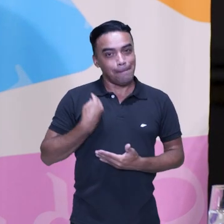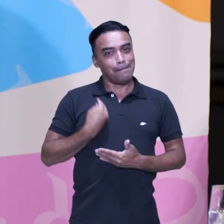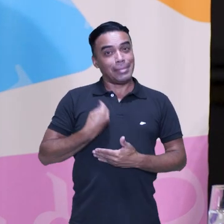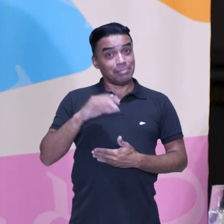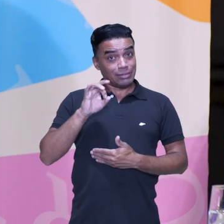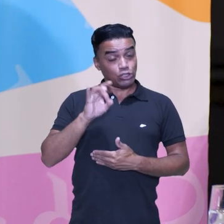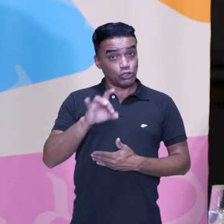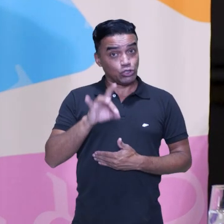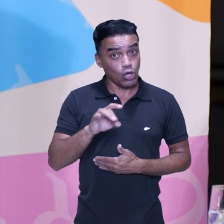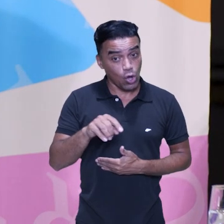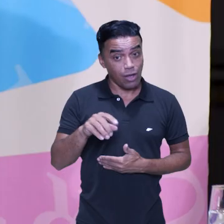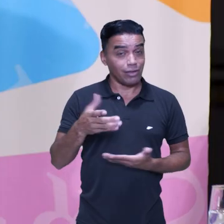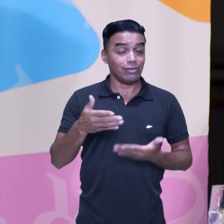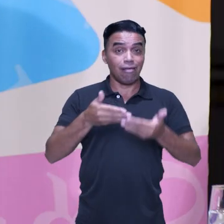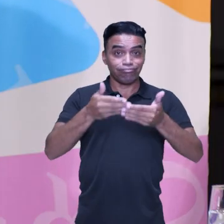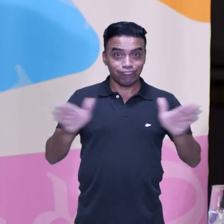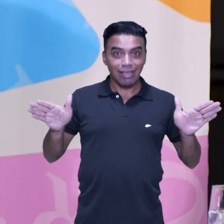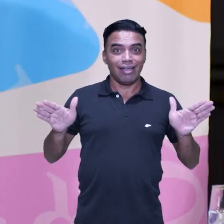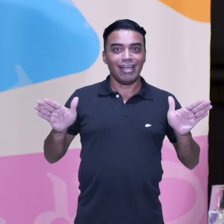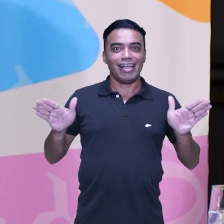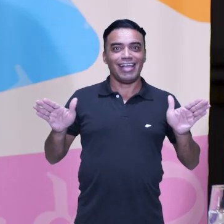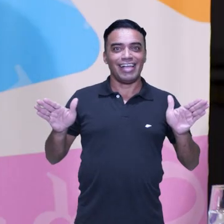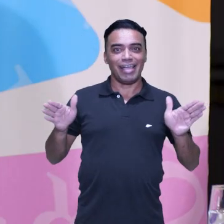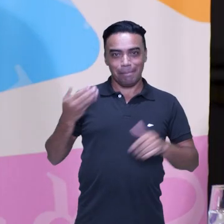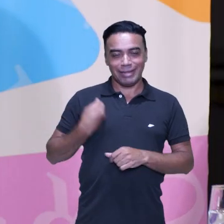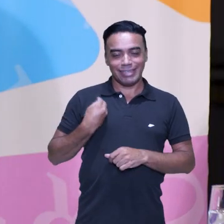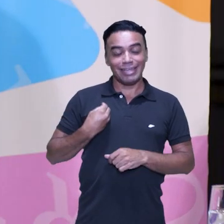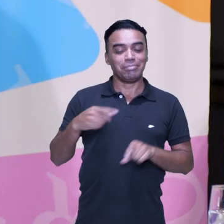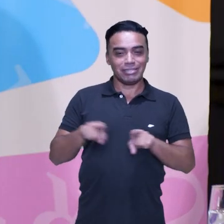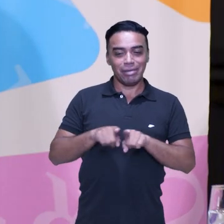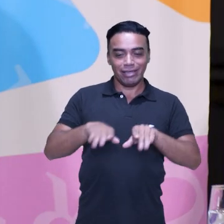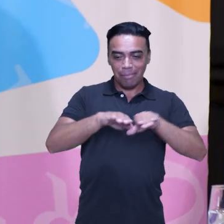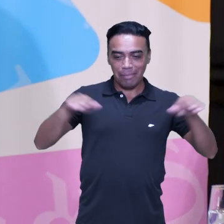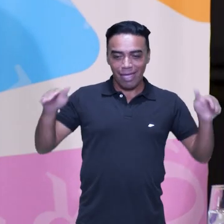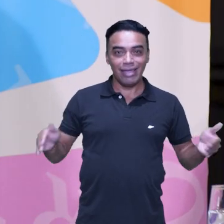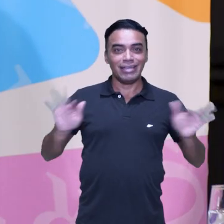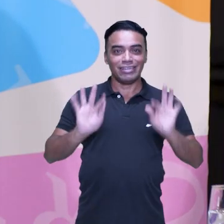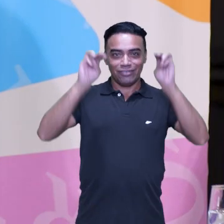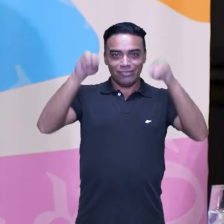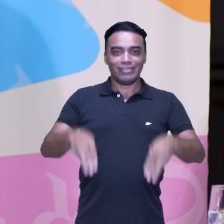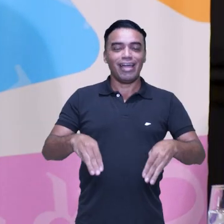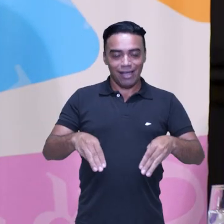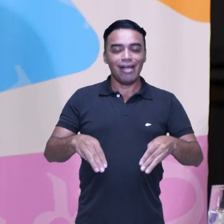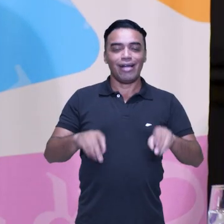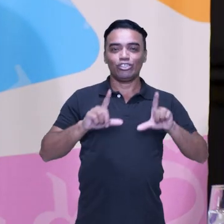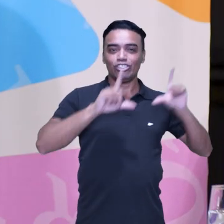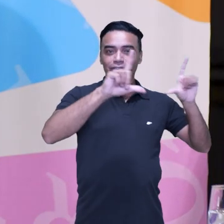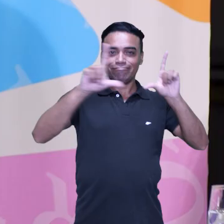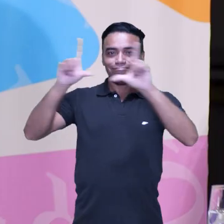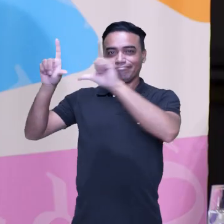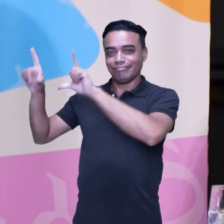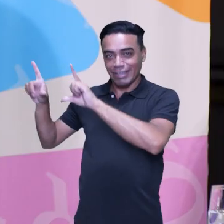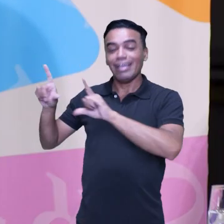só da inauguração, que eu estive presente, como também agora dessa mesa de encerramento da exposição Muros